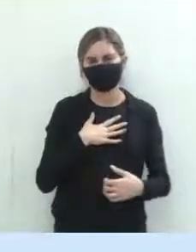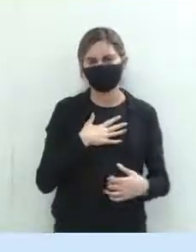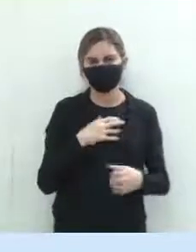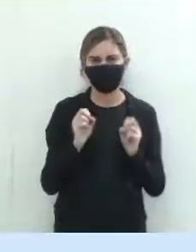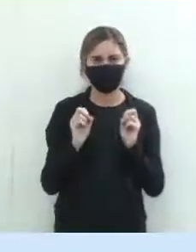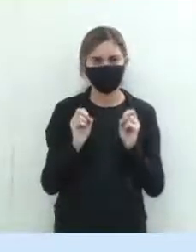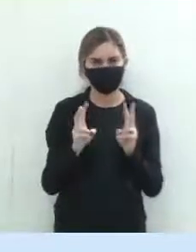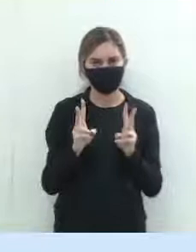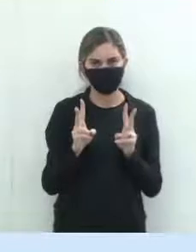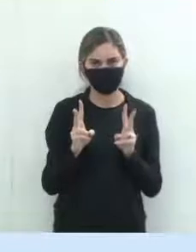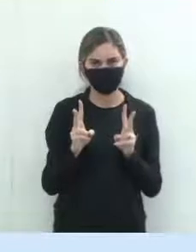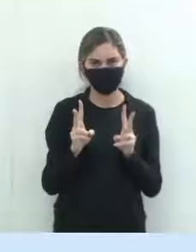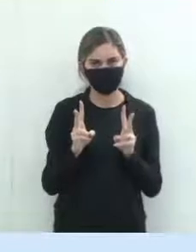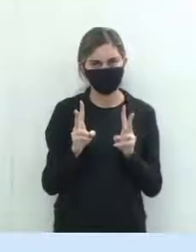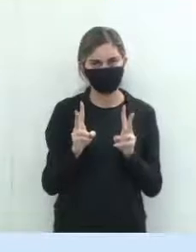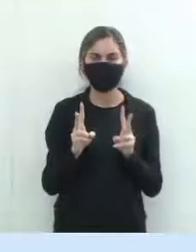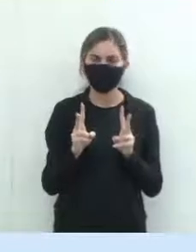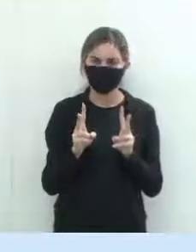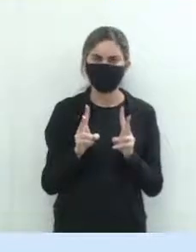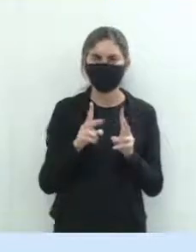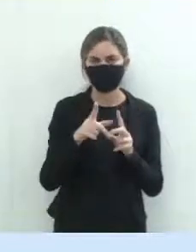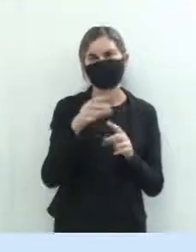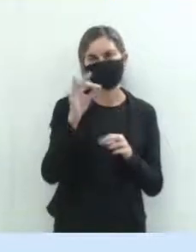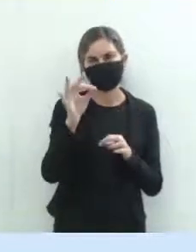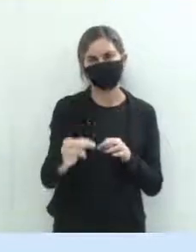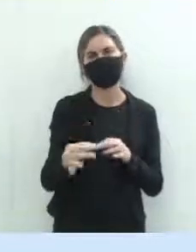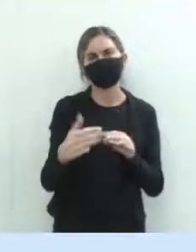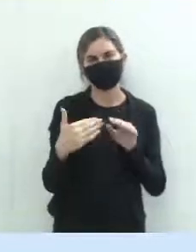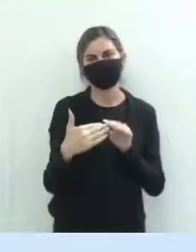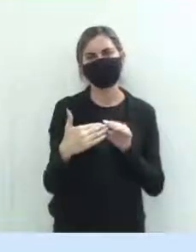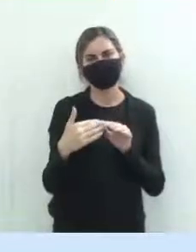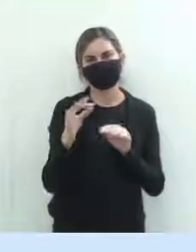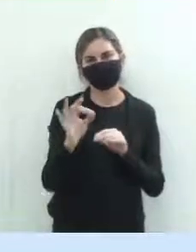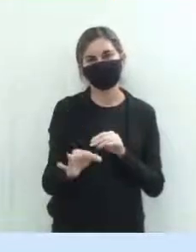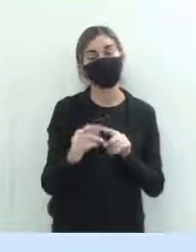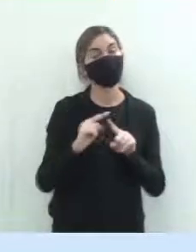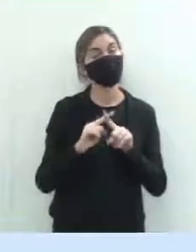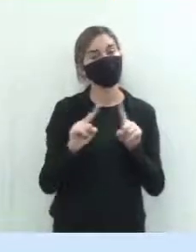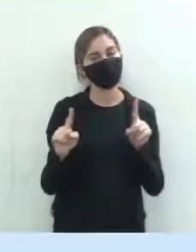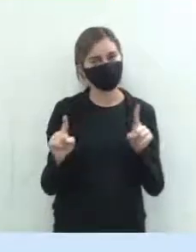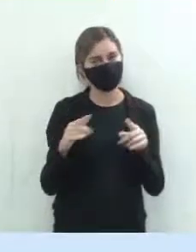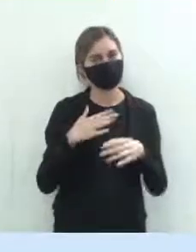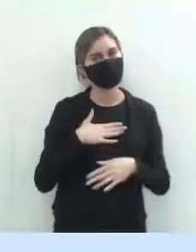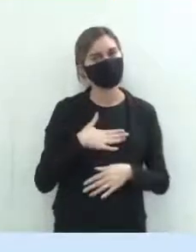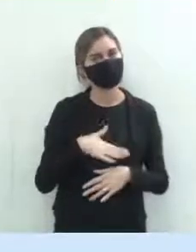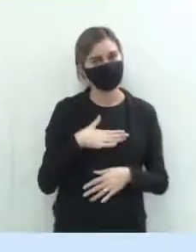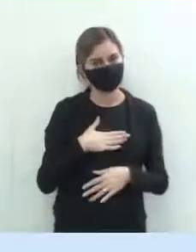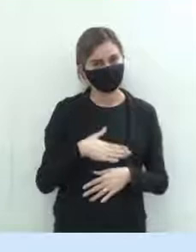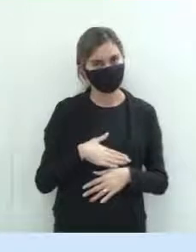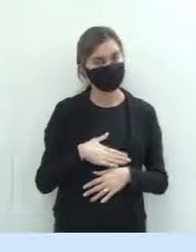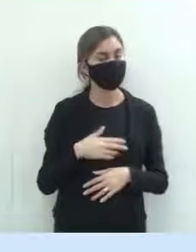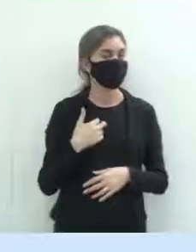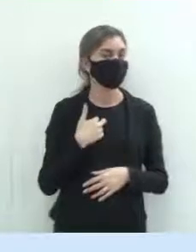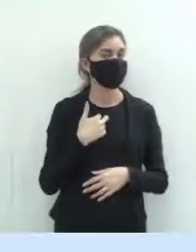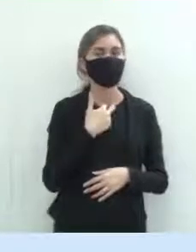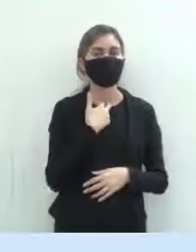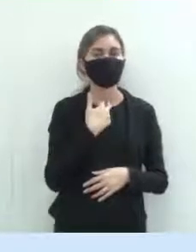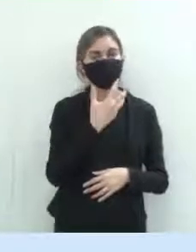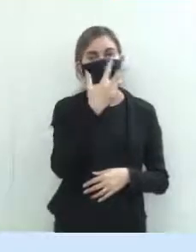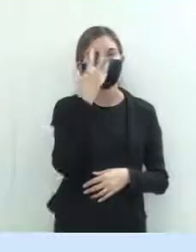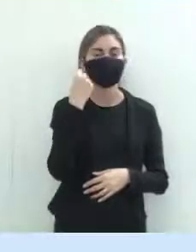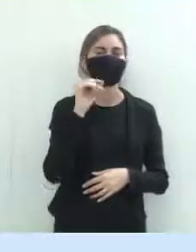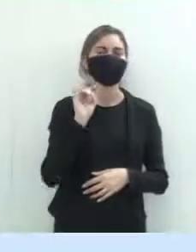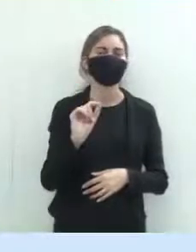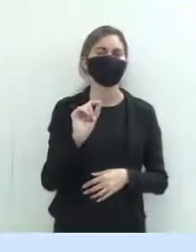Ok, você está correto, fechado. Mas calma, Porém, a gente não pode esquecer de uma